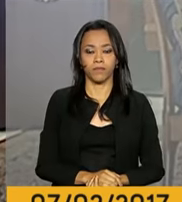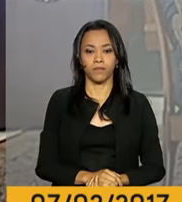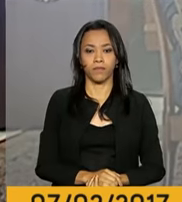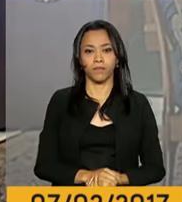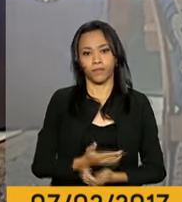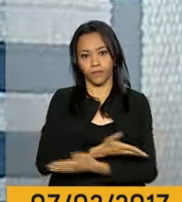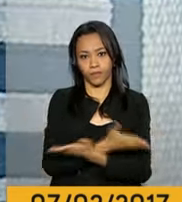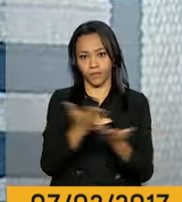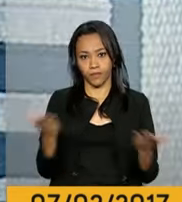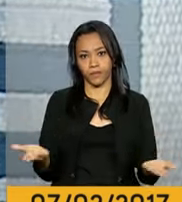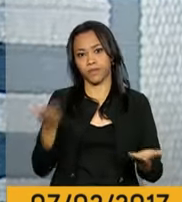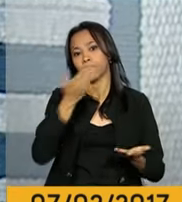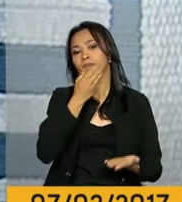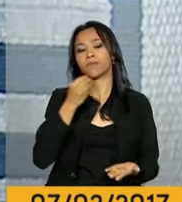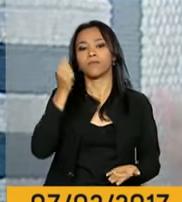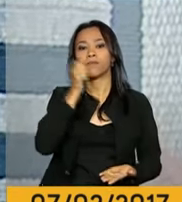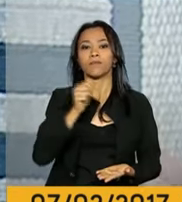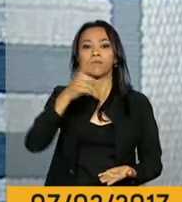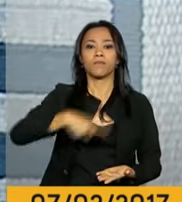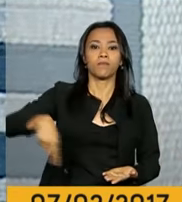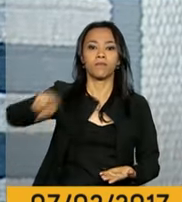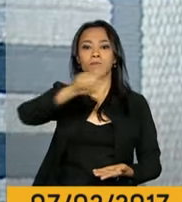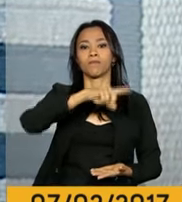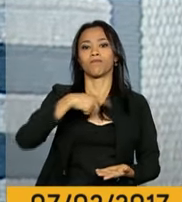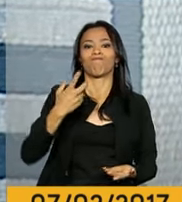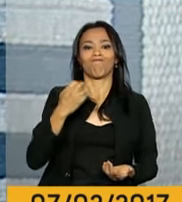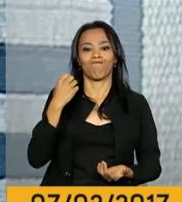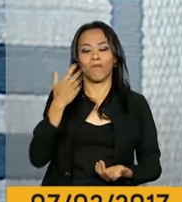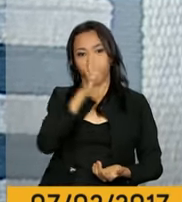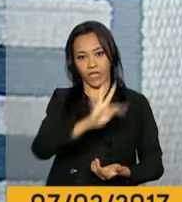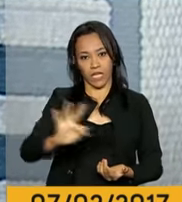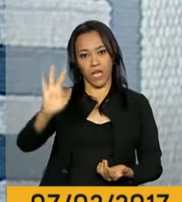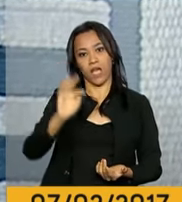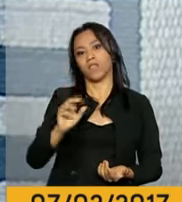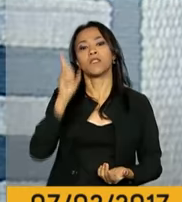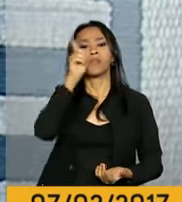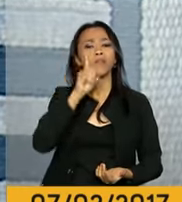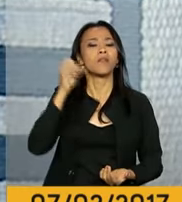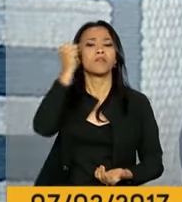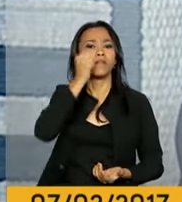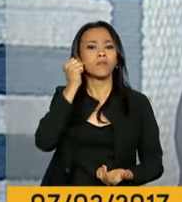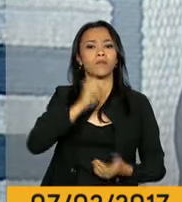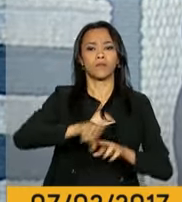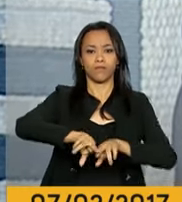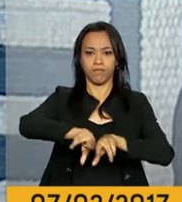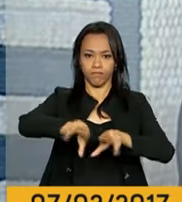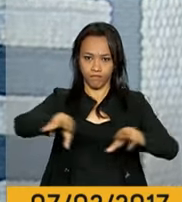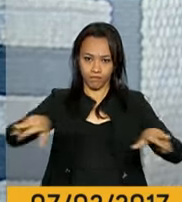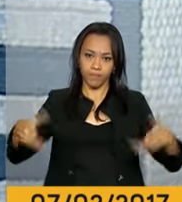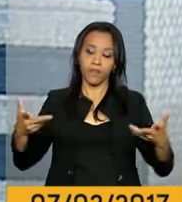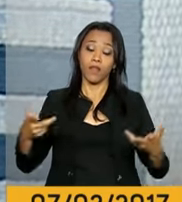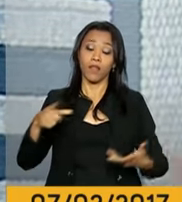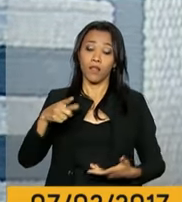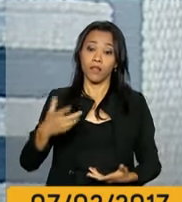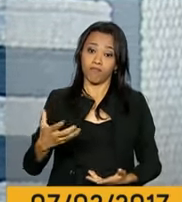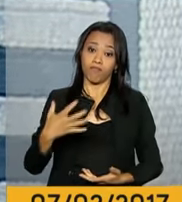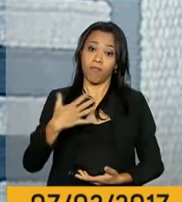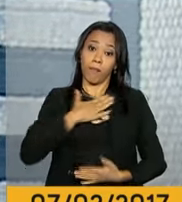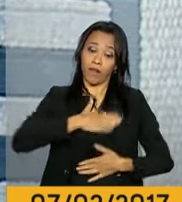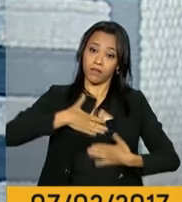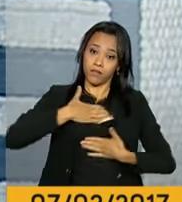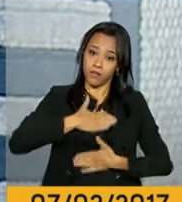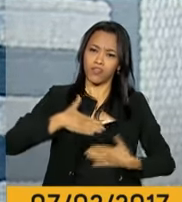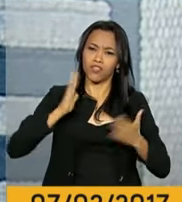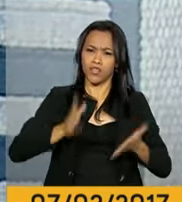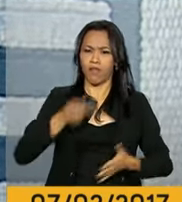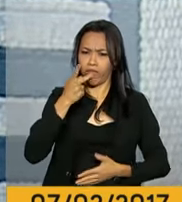senhoras e senhores parlamentares federais senhoras e senhores eu tenho o prazer já falamos muitas